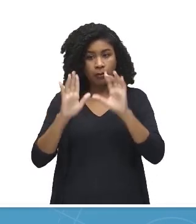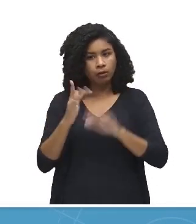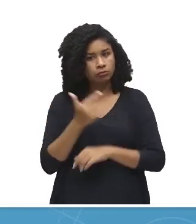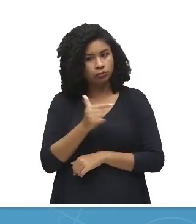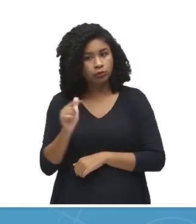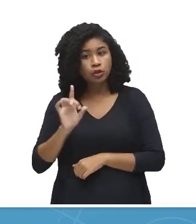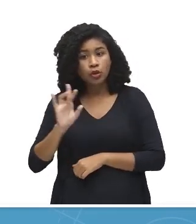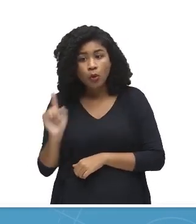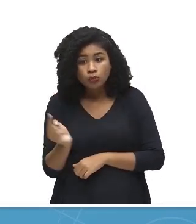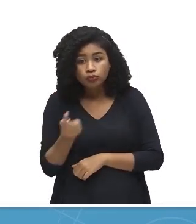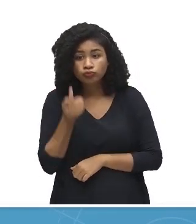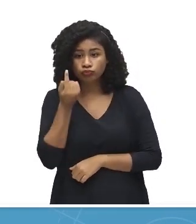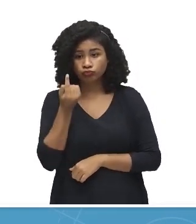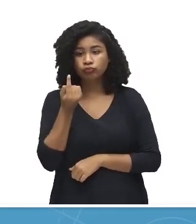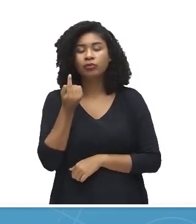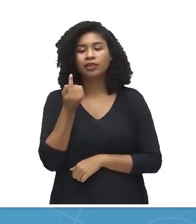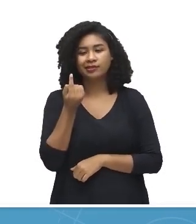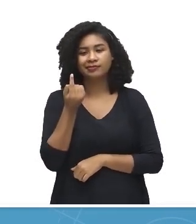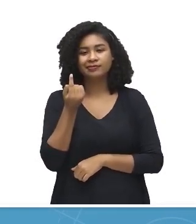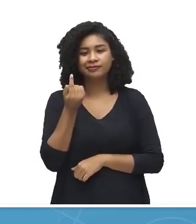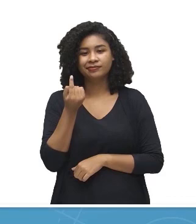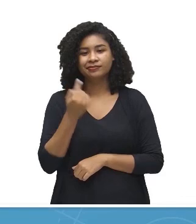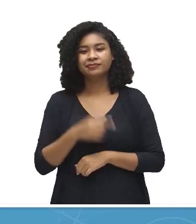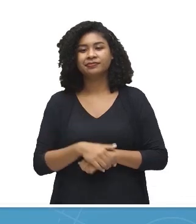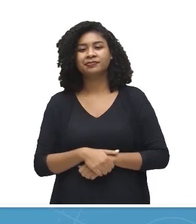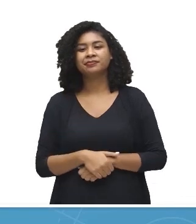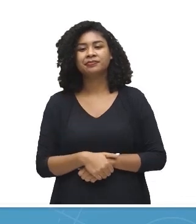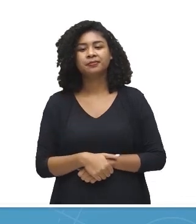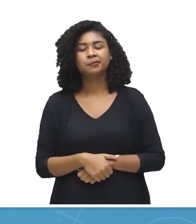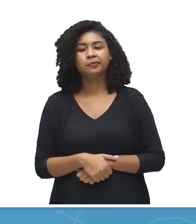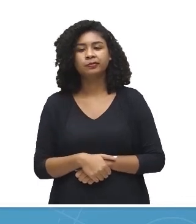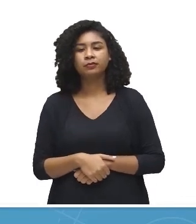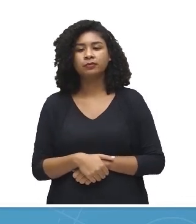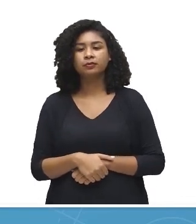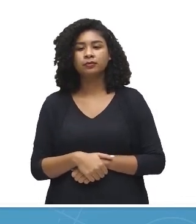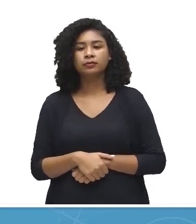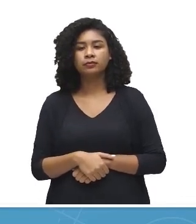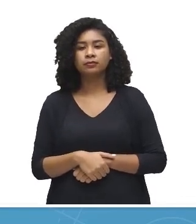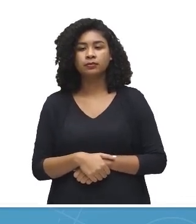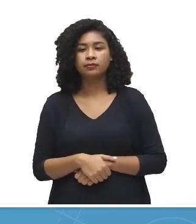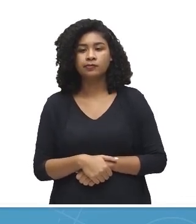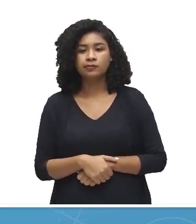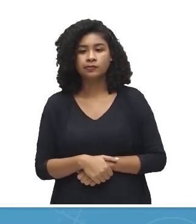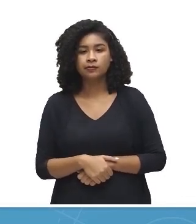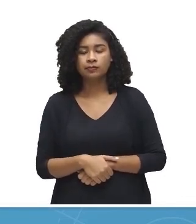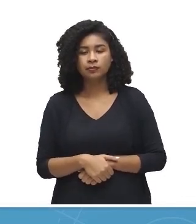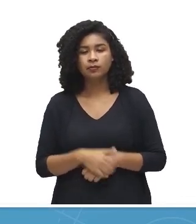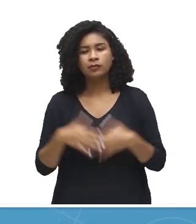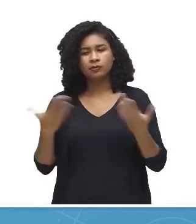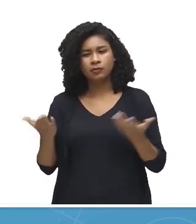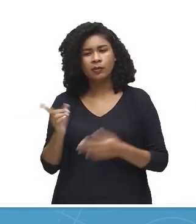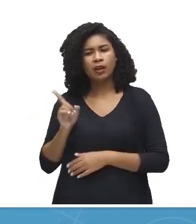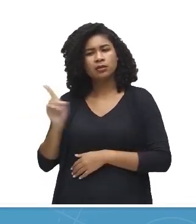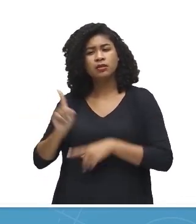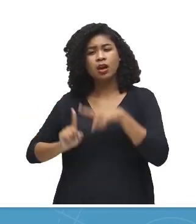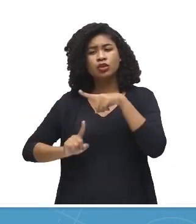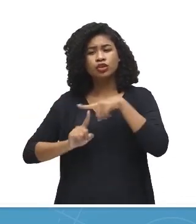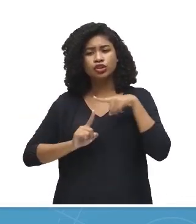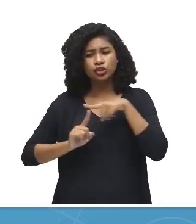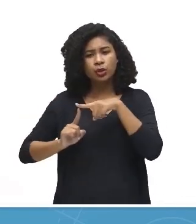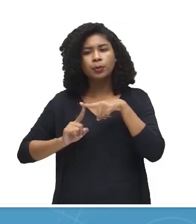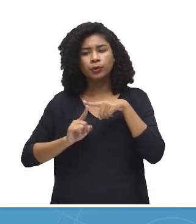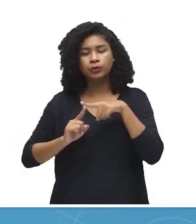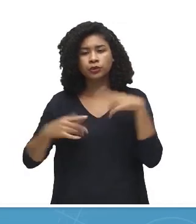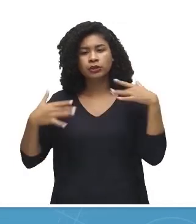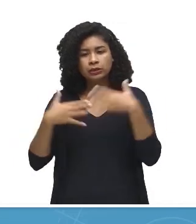né, só tem uma camada, então é o tecido pseudoestratificado, tá? Então, esses são só alguns tipos de tecido epitelial,